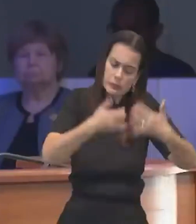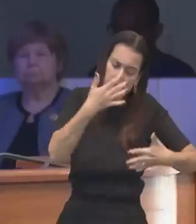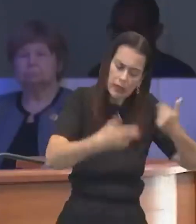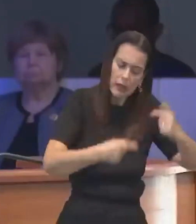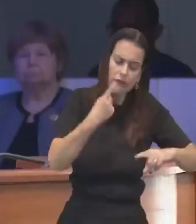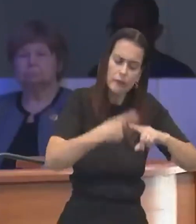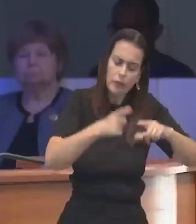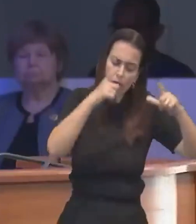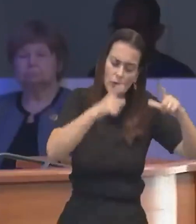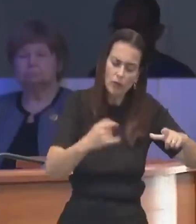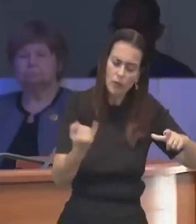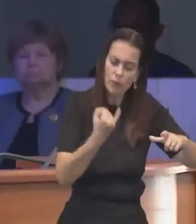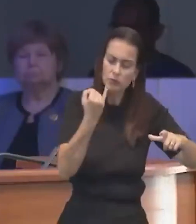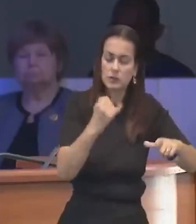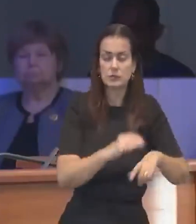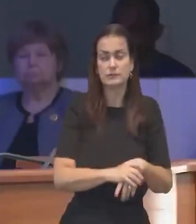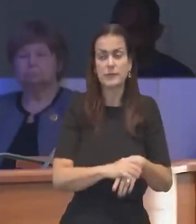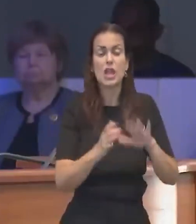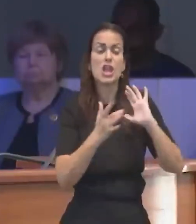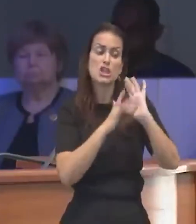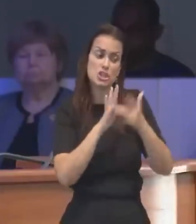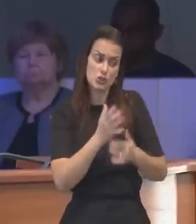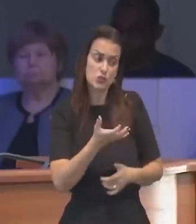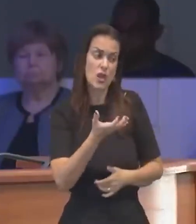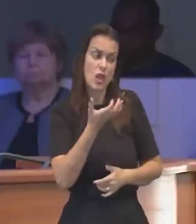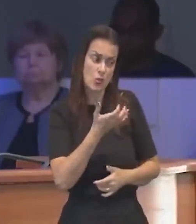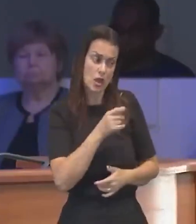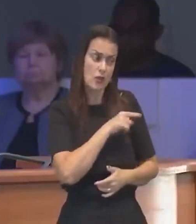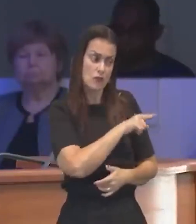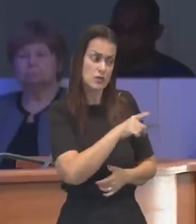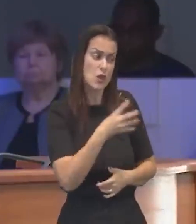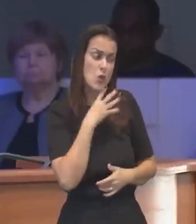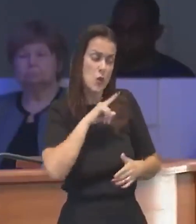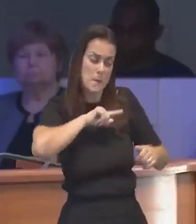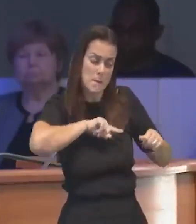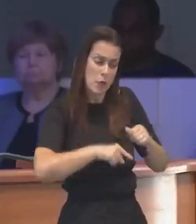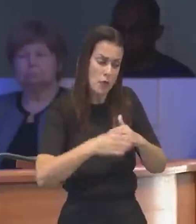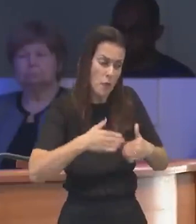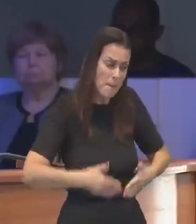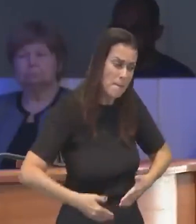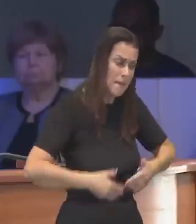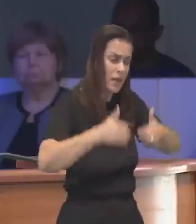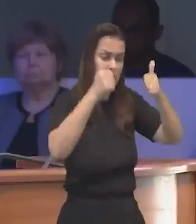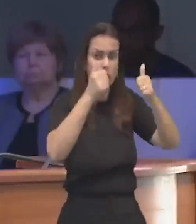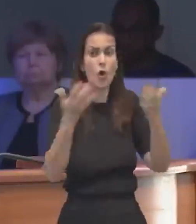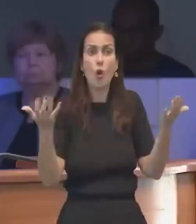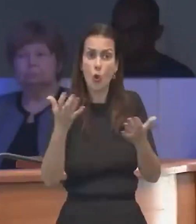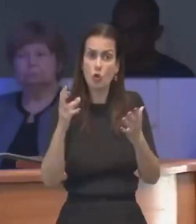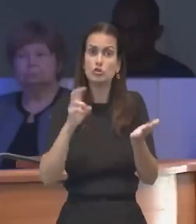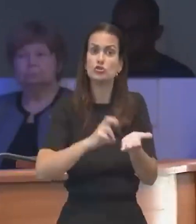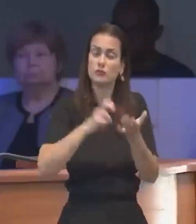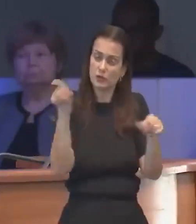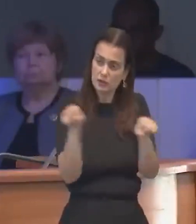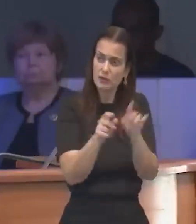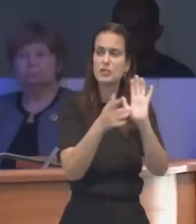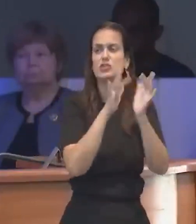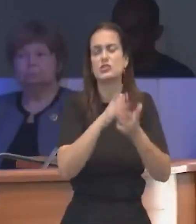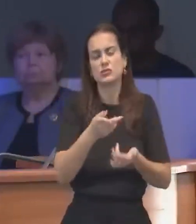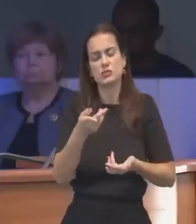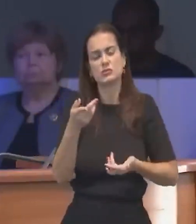daquele lugar. E Jesus está dizendo: eu quero te levar a um conhecimento mais profundo. O Senhor nessa manhã nos convida